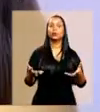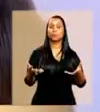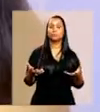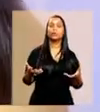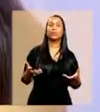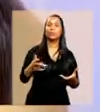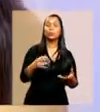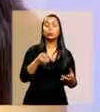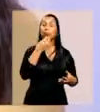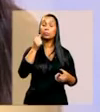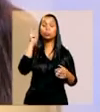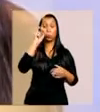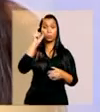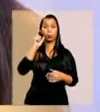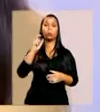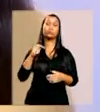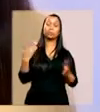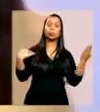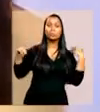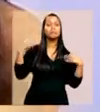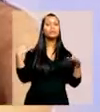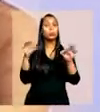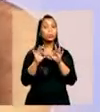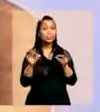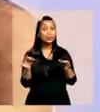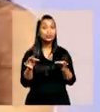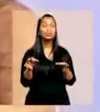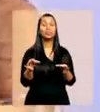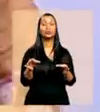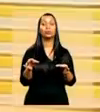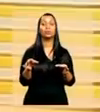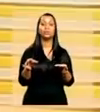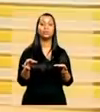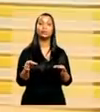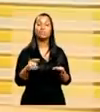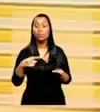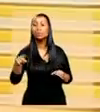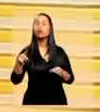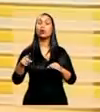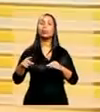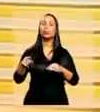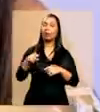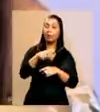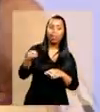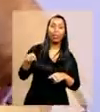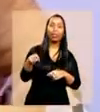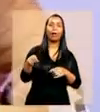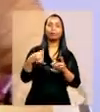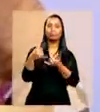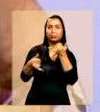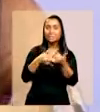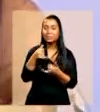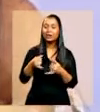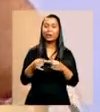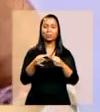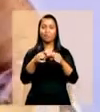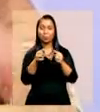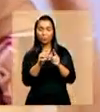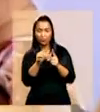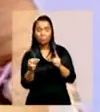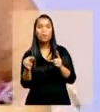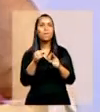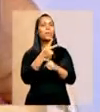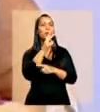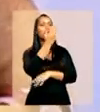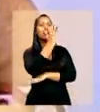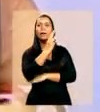de objetos vai ser interessante. Um passeio simples, né? Vamos ali no quintal, manipular as folhinhas,